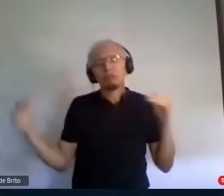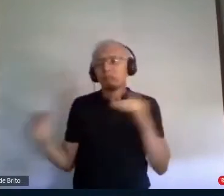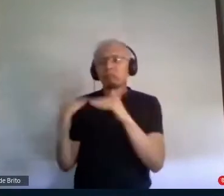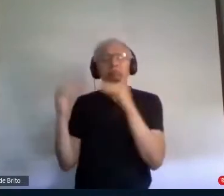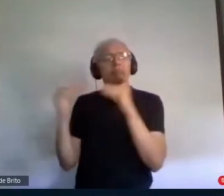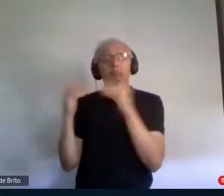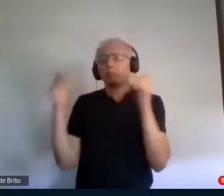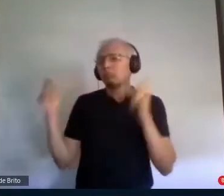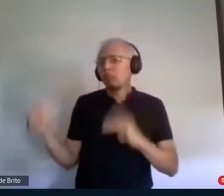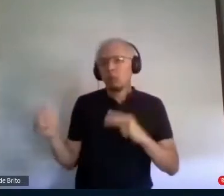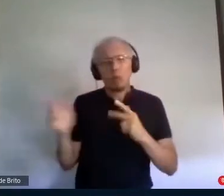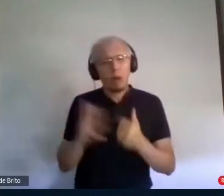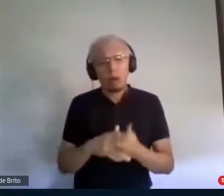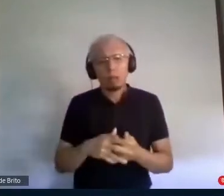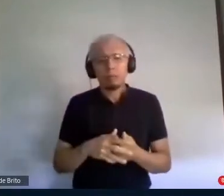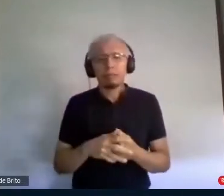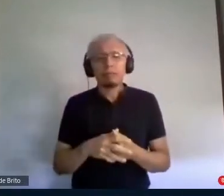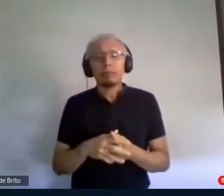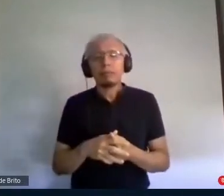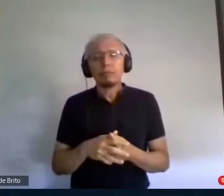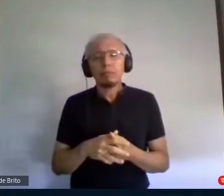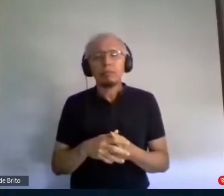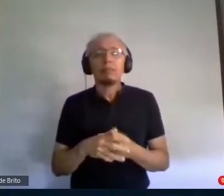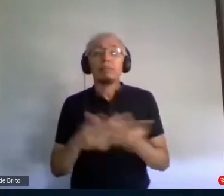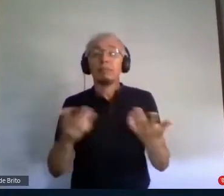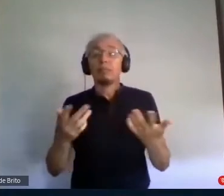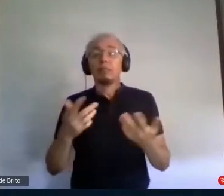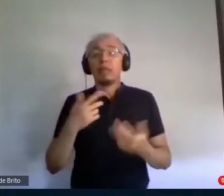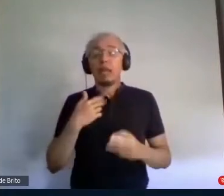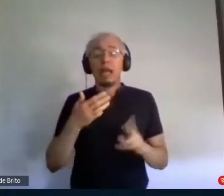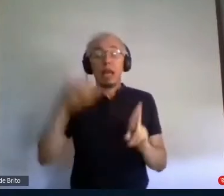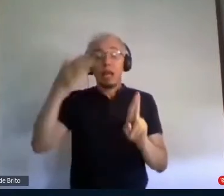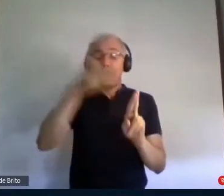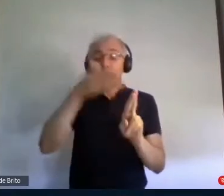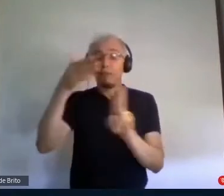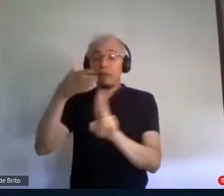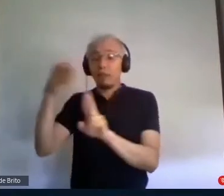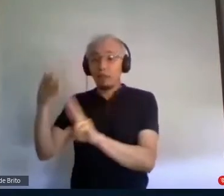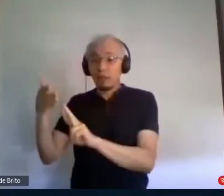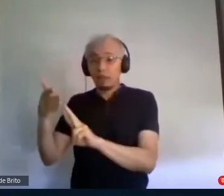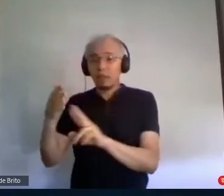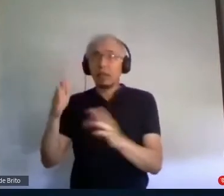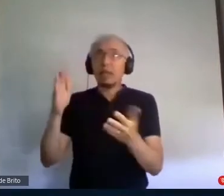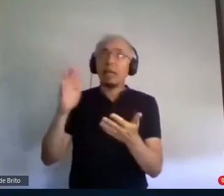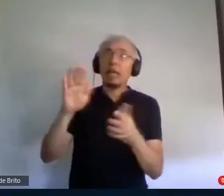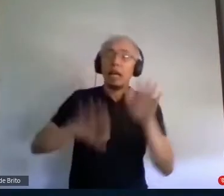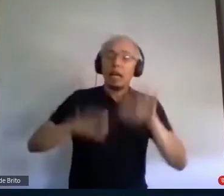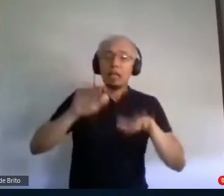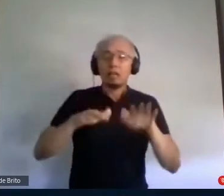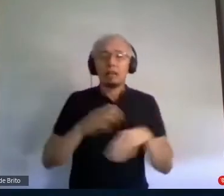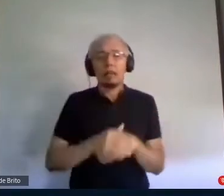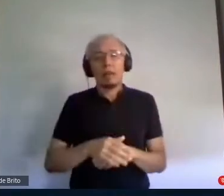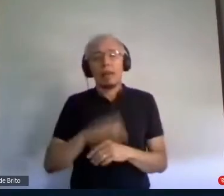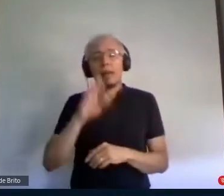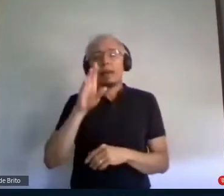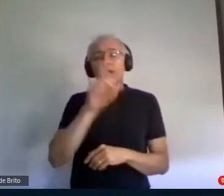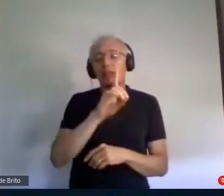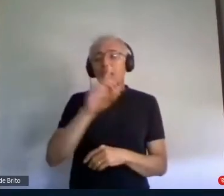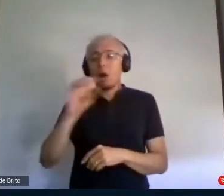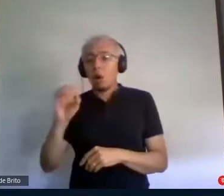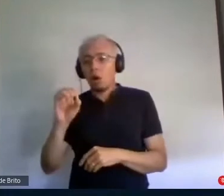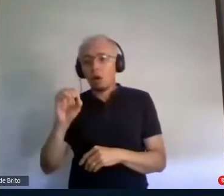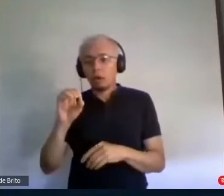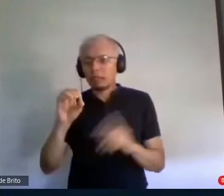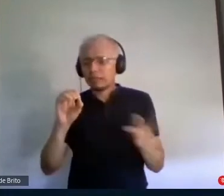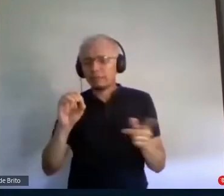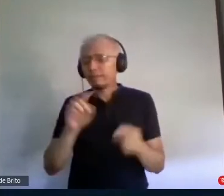né? Então, questões relacionadas à referência, por exemplo, às vezes você coloca DO, Diário Oficial, mas quando a